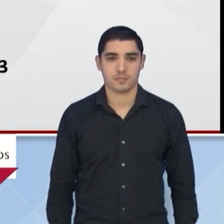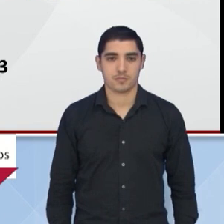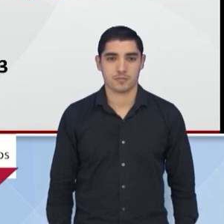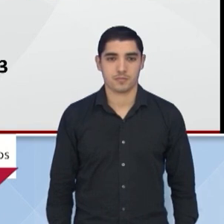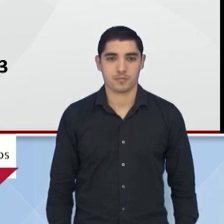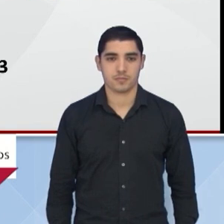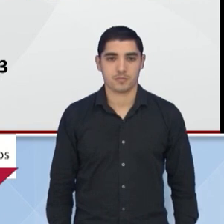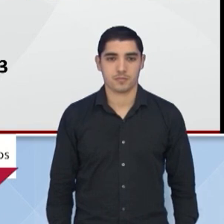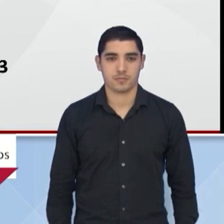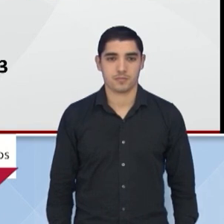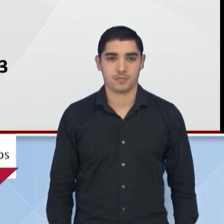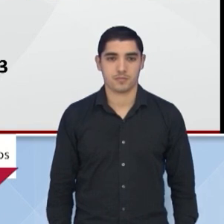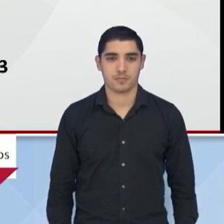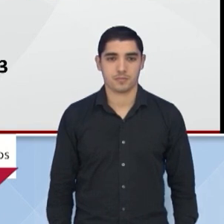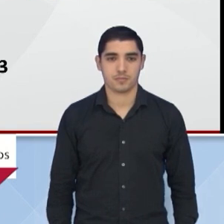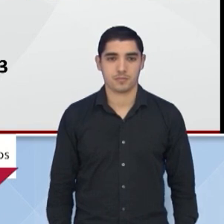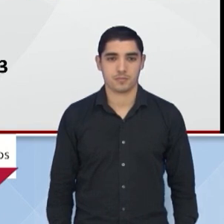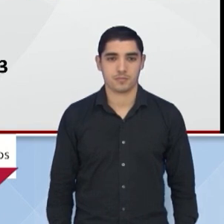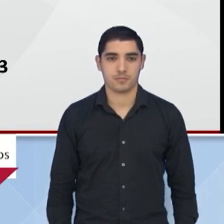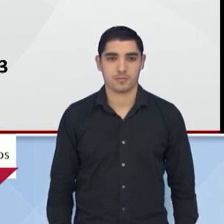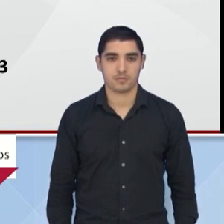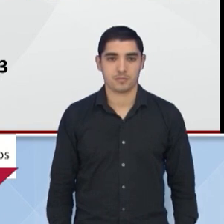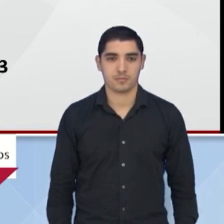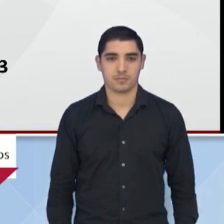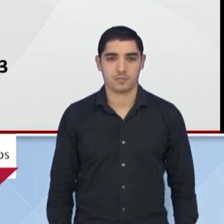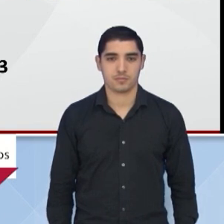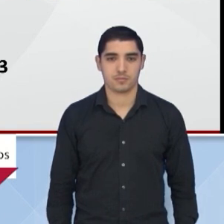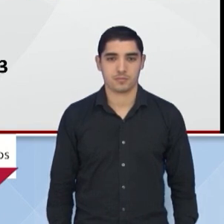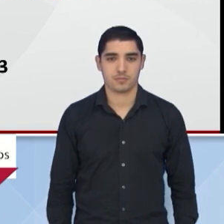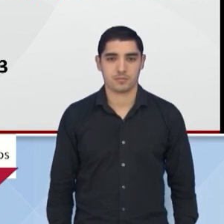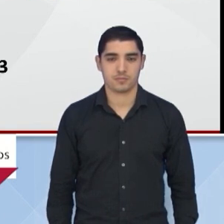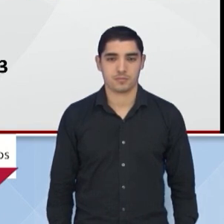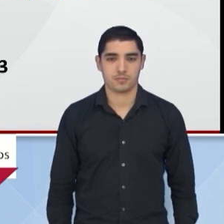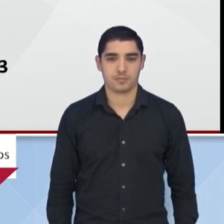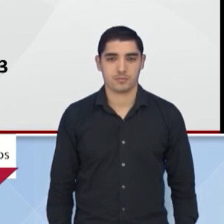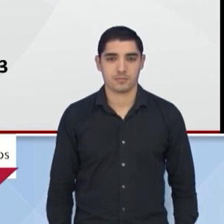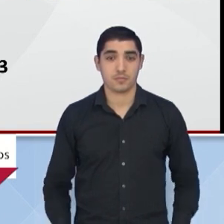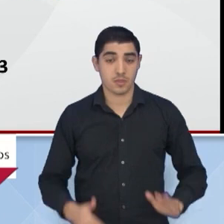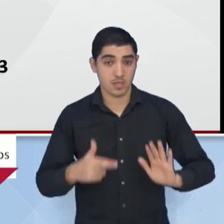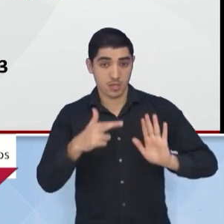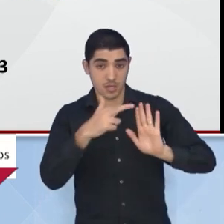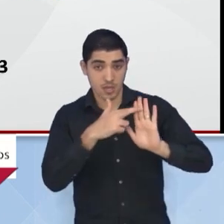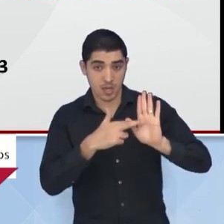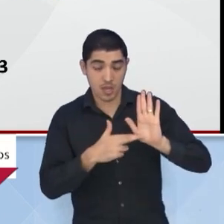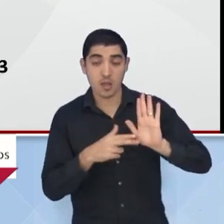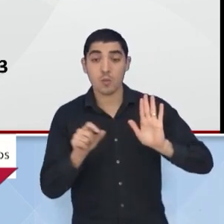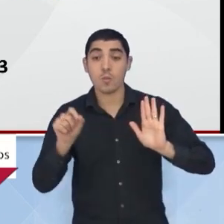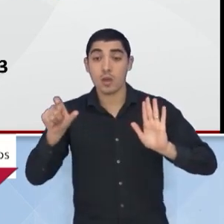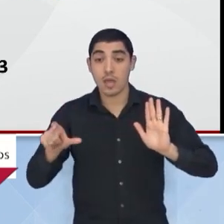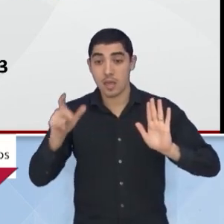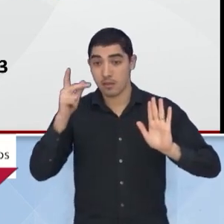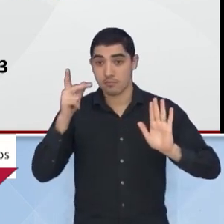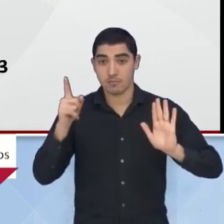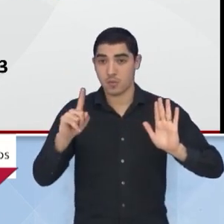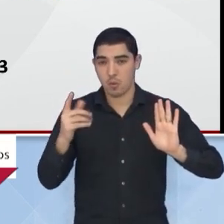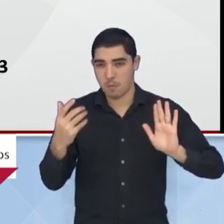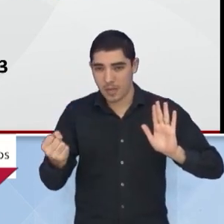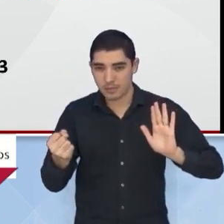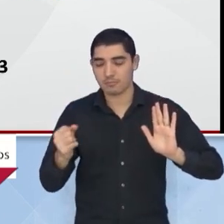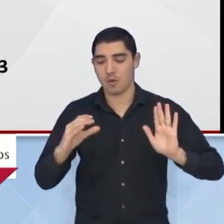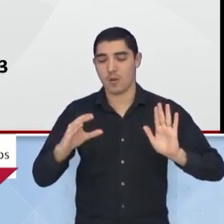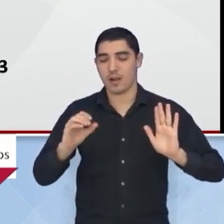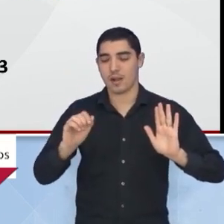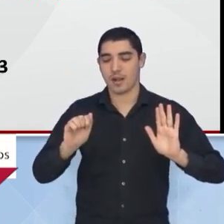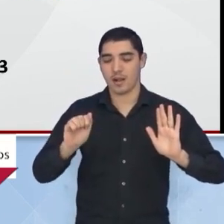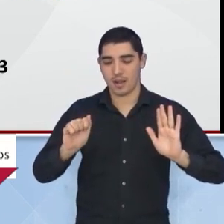preços Não antes disso sobre o carona né regras de sobre Adesão do não participante do carona né alteração